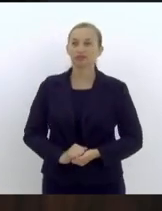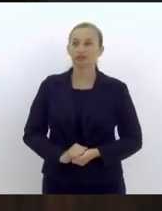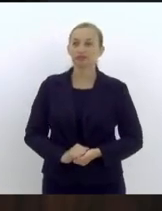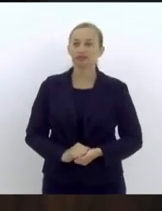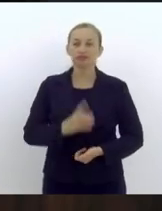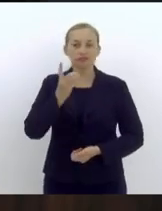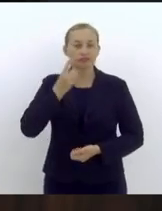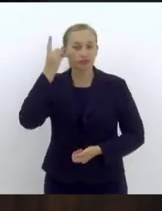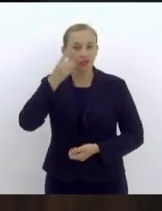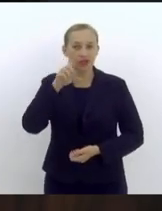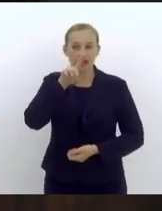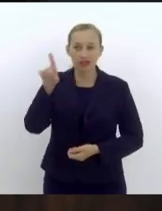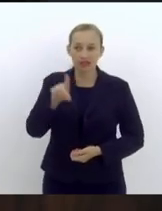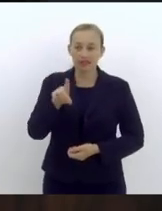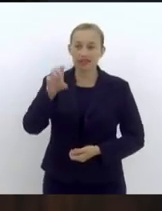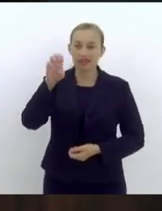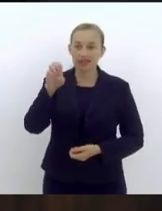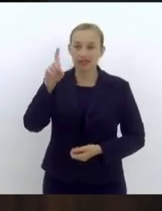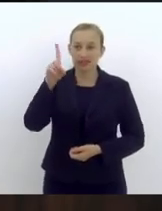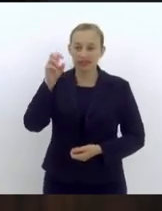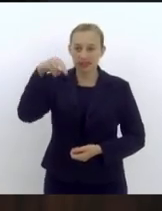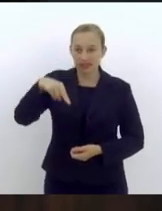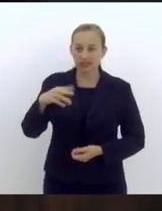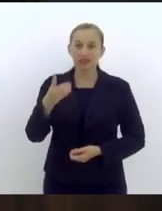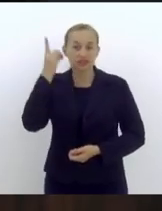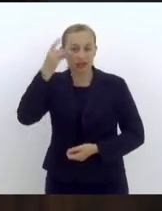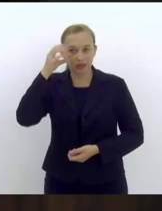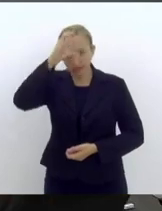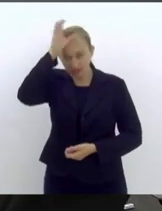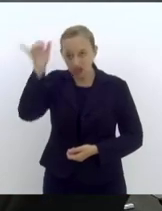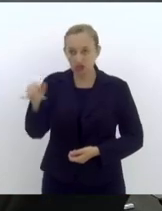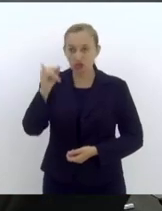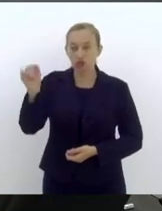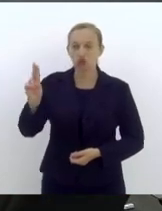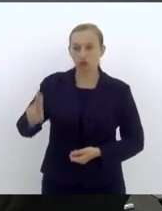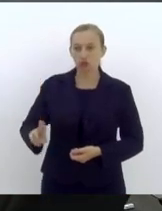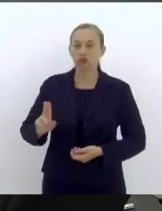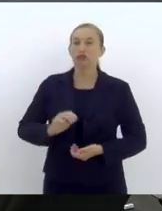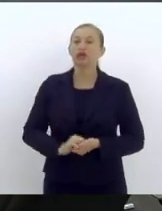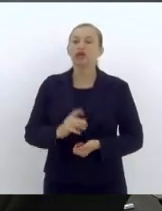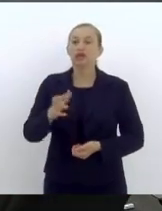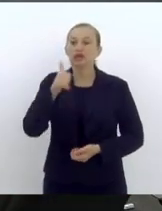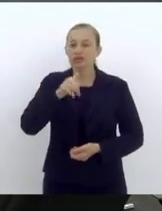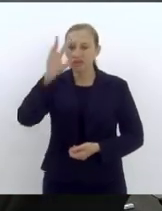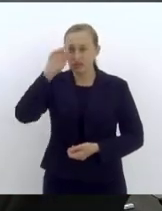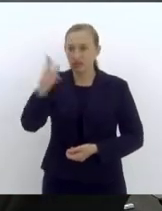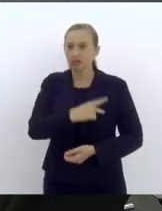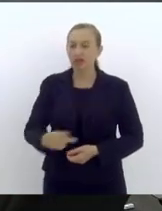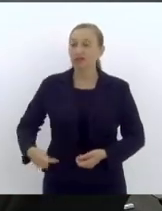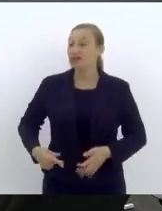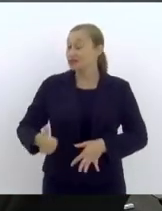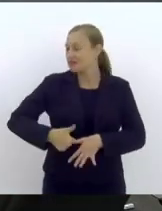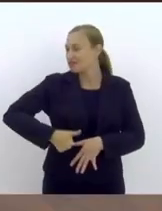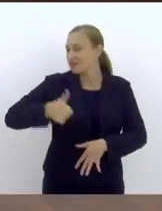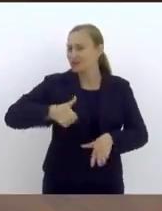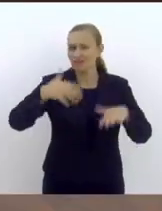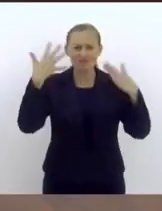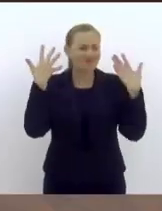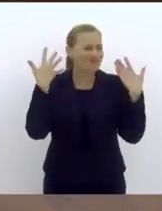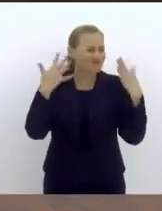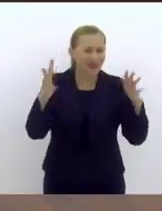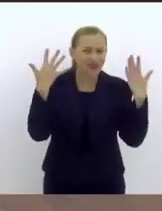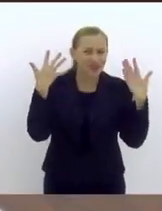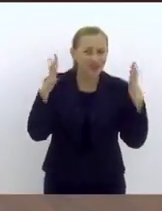deputadas Aidan deputada tia Ju senhora Presidente primeiro saudar